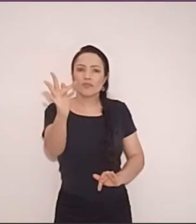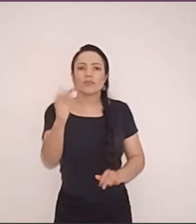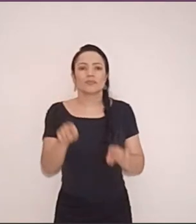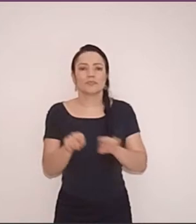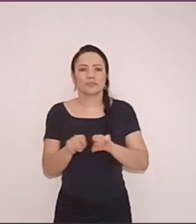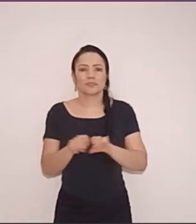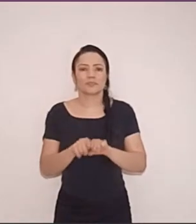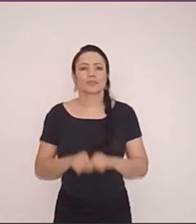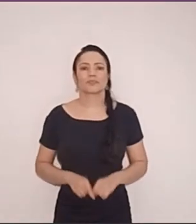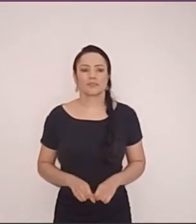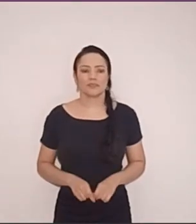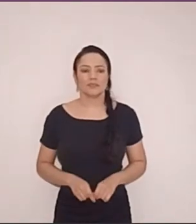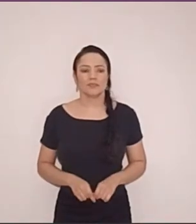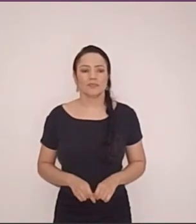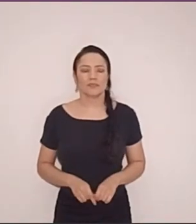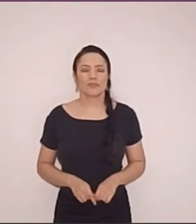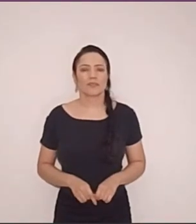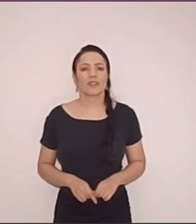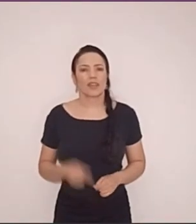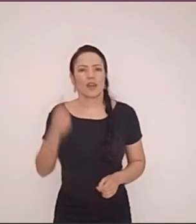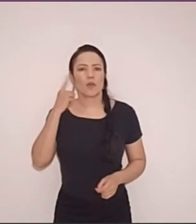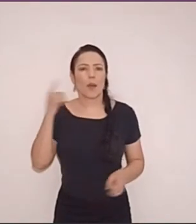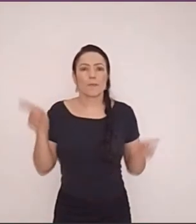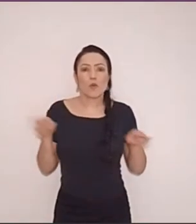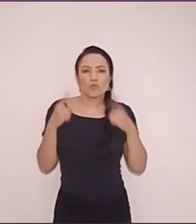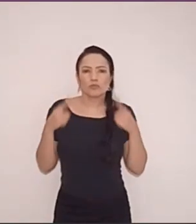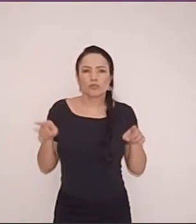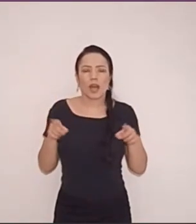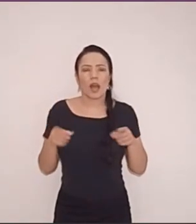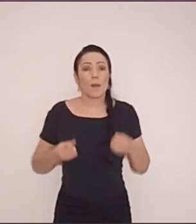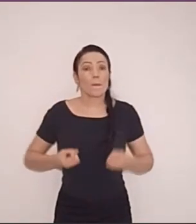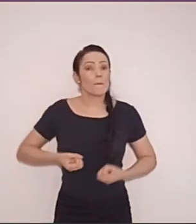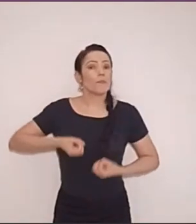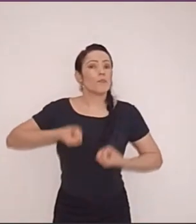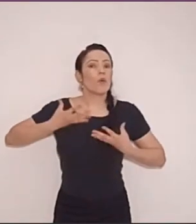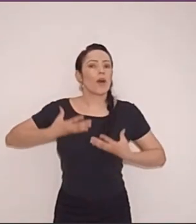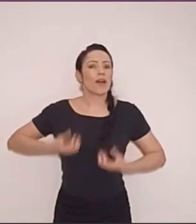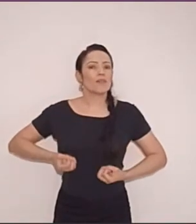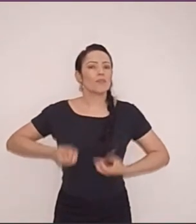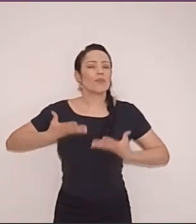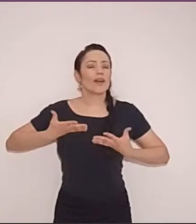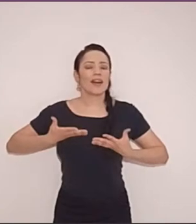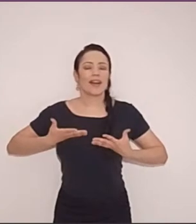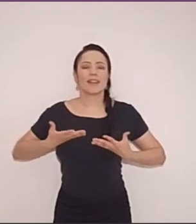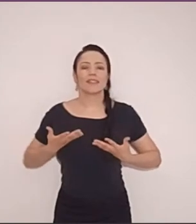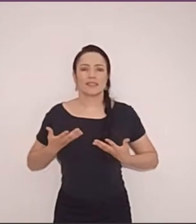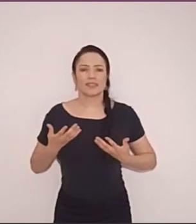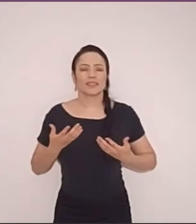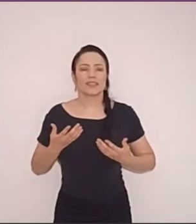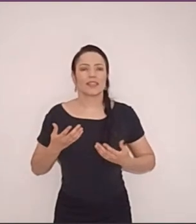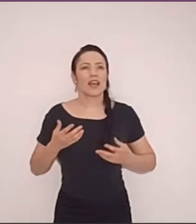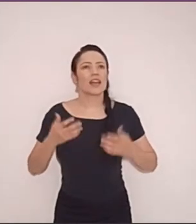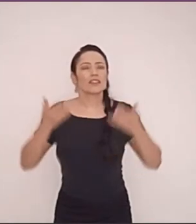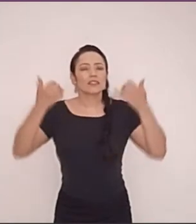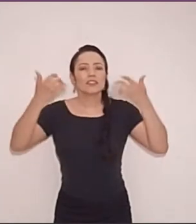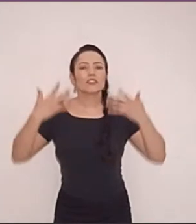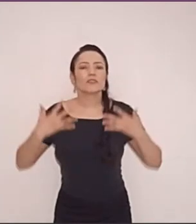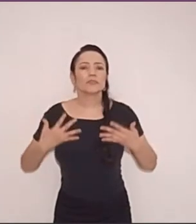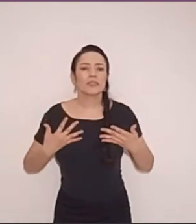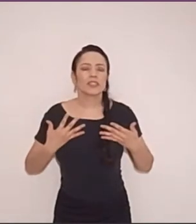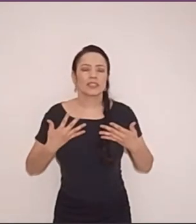coisa linda o batuque essa coisa linda as nossas poesias são essa coisa linda as nossas poesias são narrativas